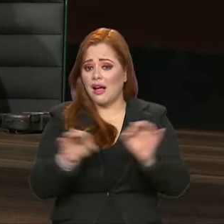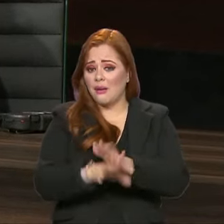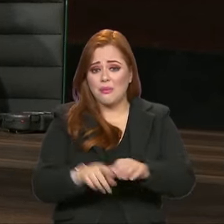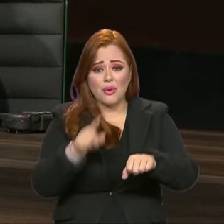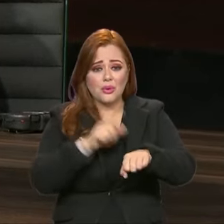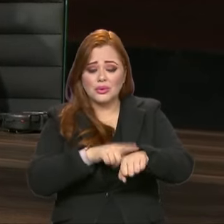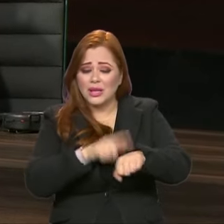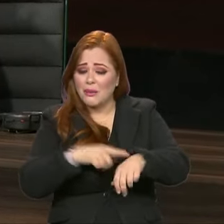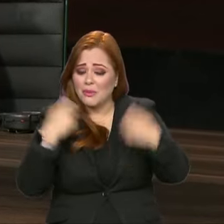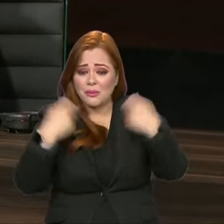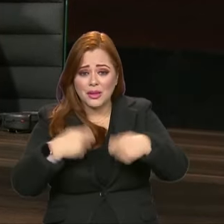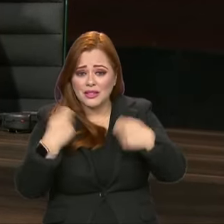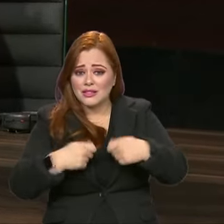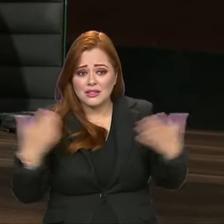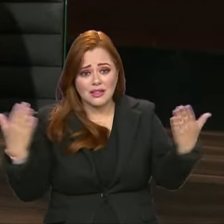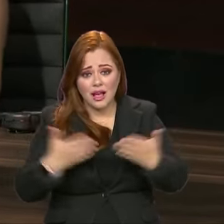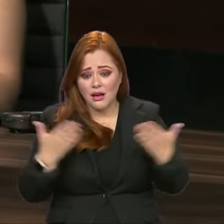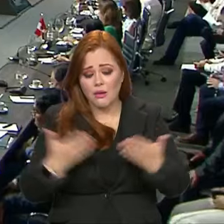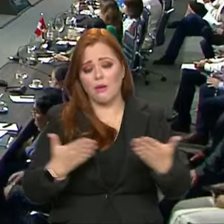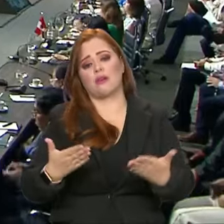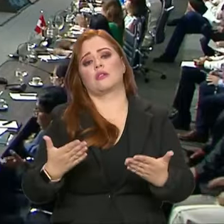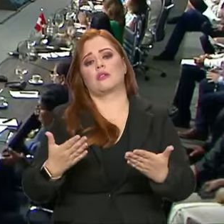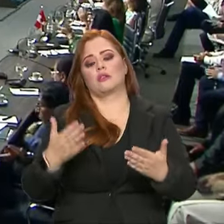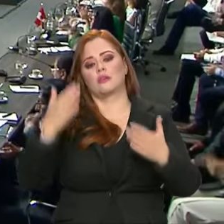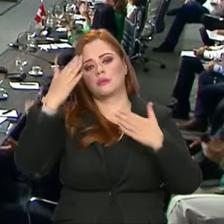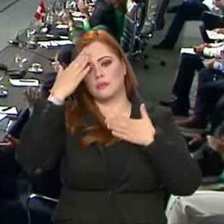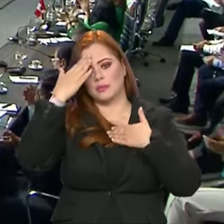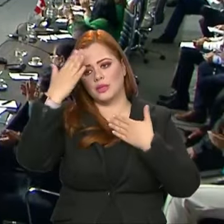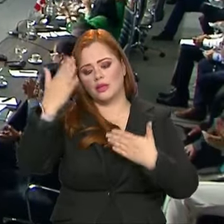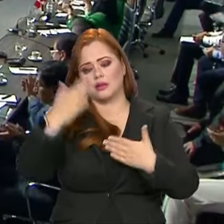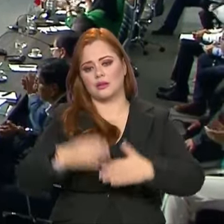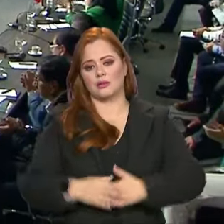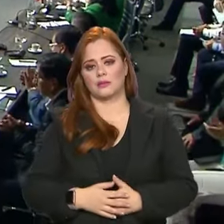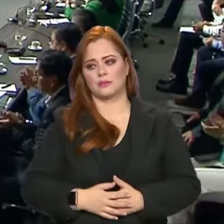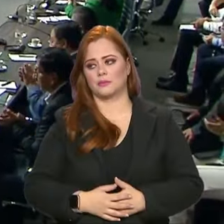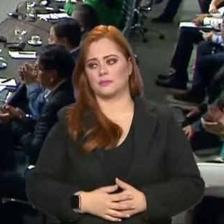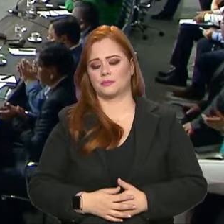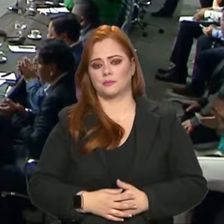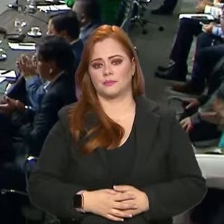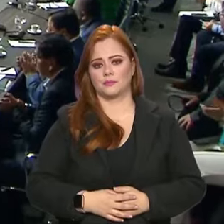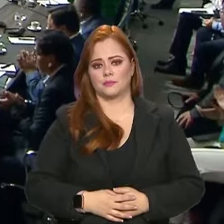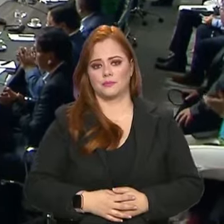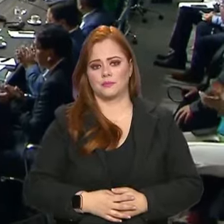é já. Não há prazo. Muito obrigada.